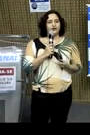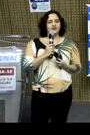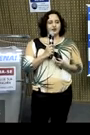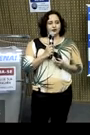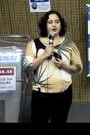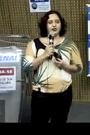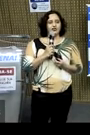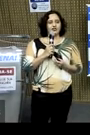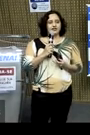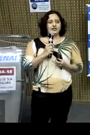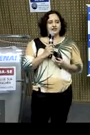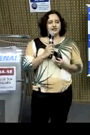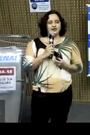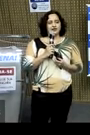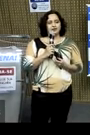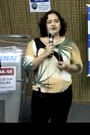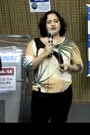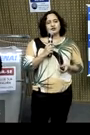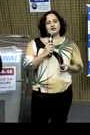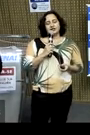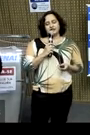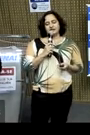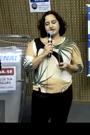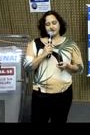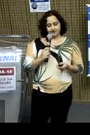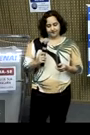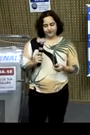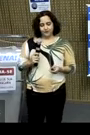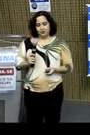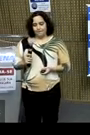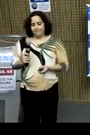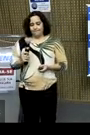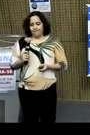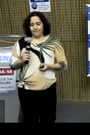chegou, deu bastante suporte na questão até mesmo das nossas crianças.